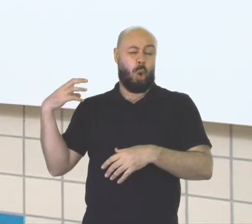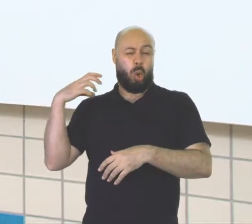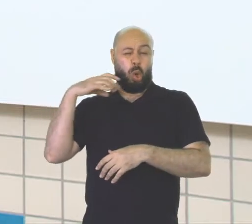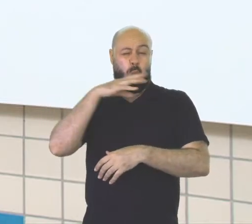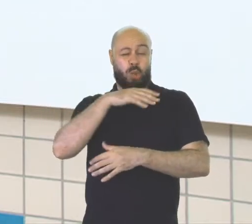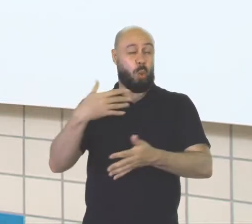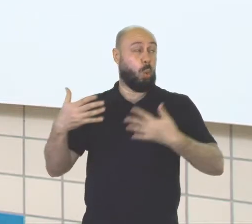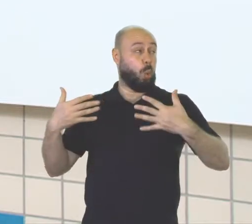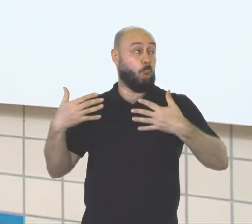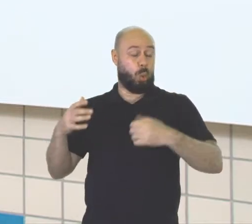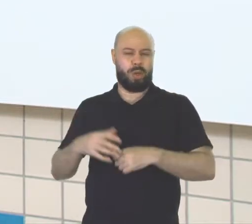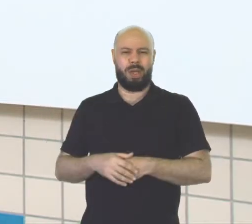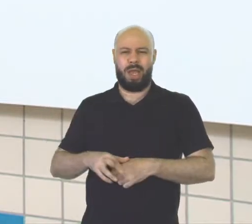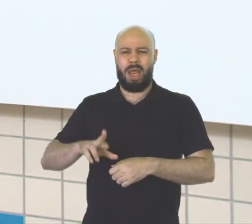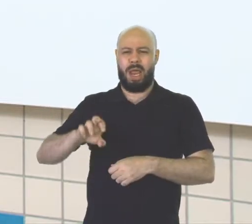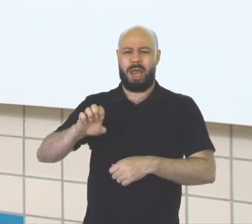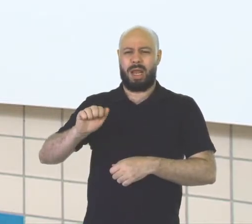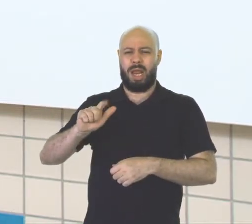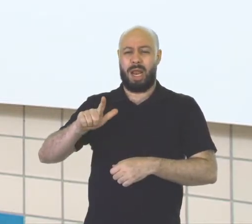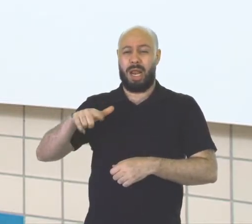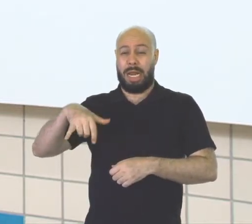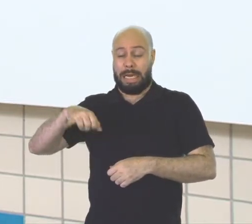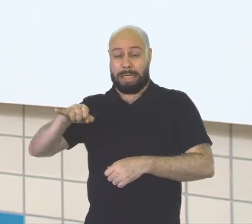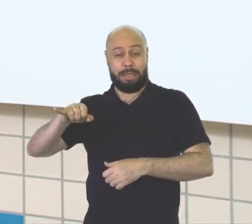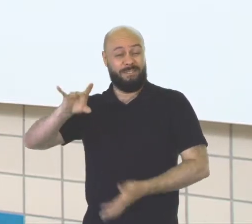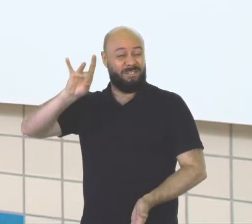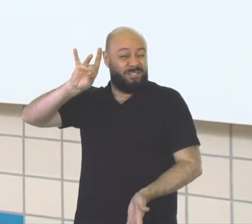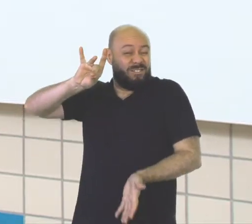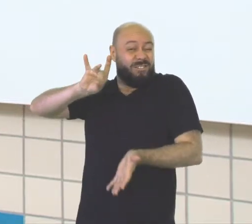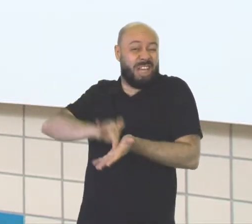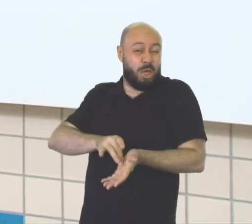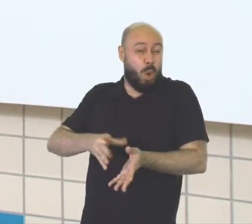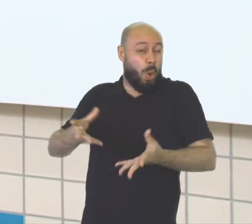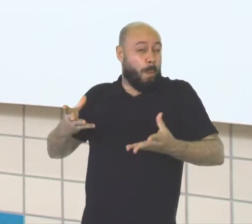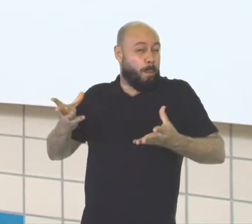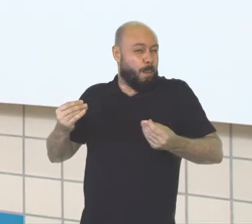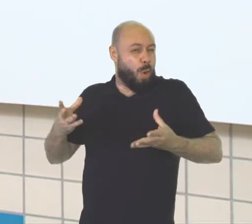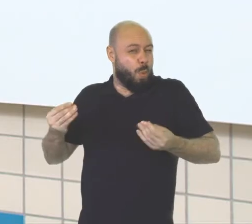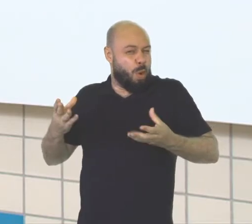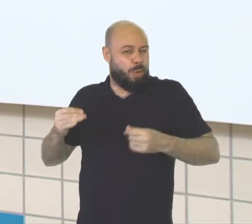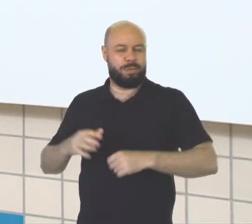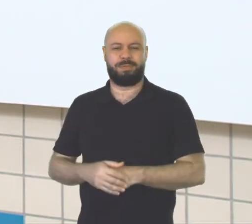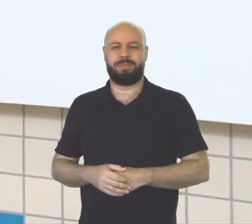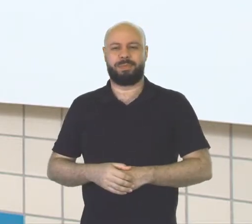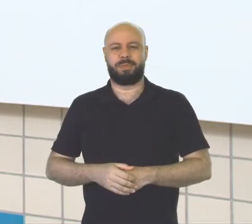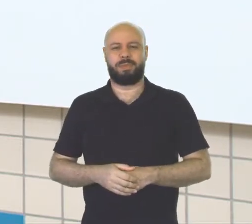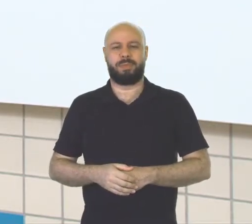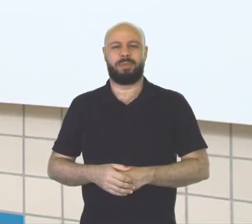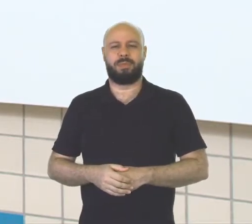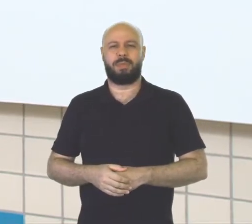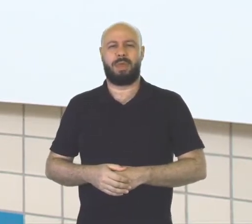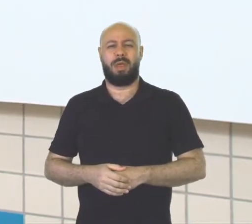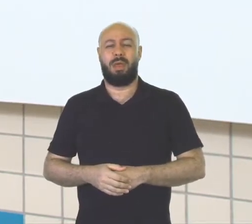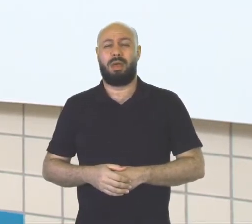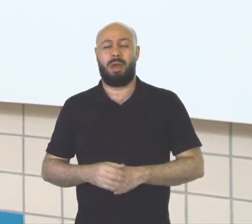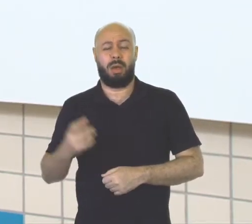hot. Really vai enfatizar aqui o meu adjetivo hot. Está realmente